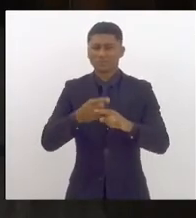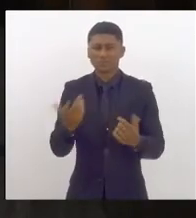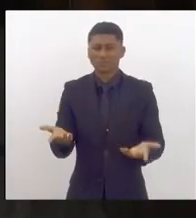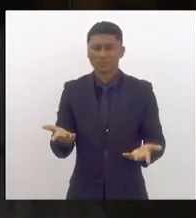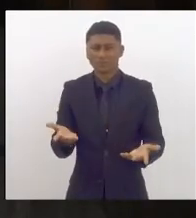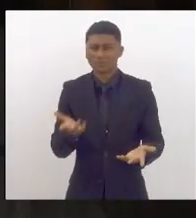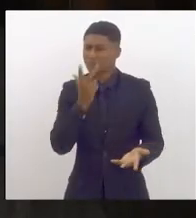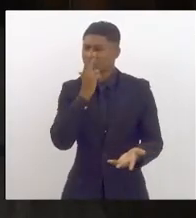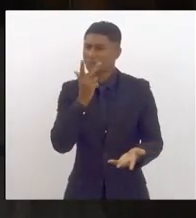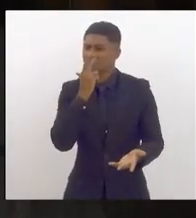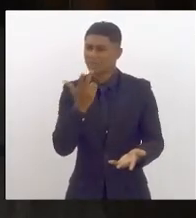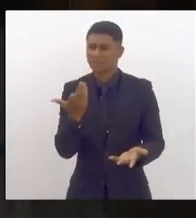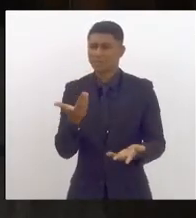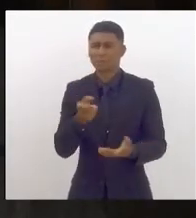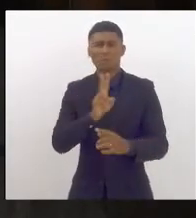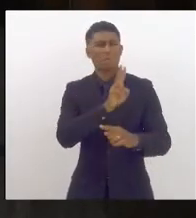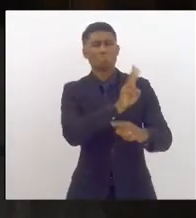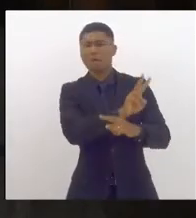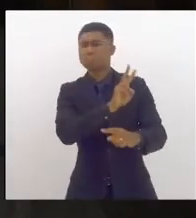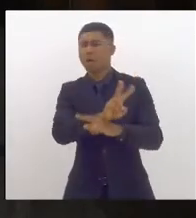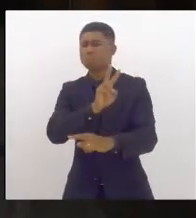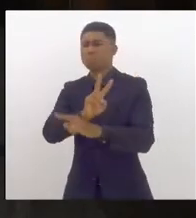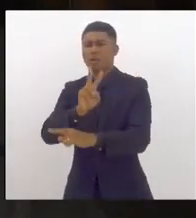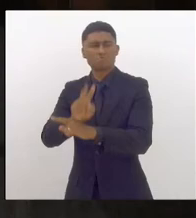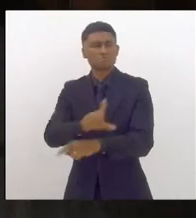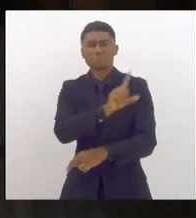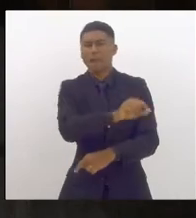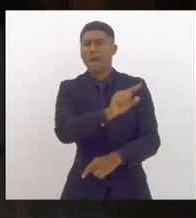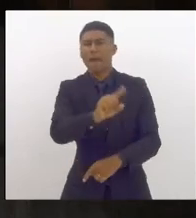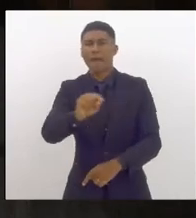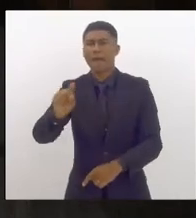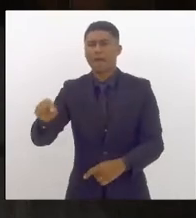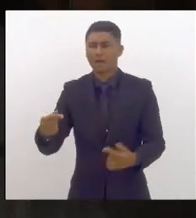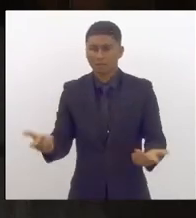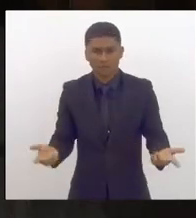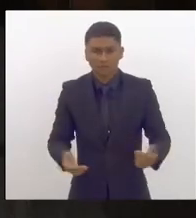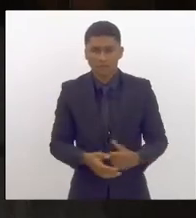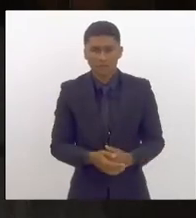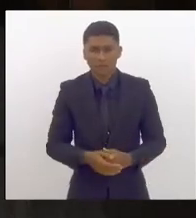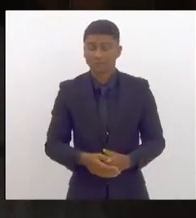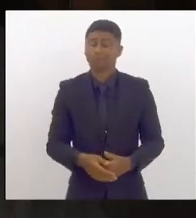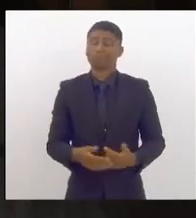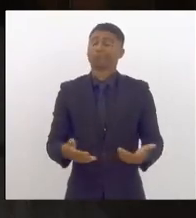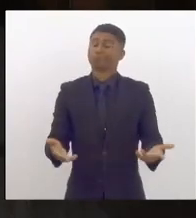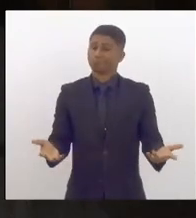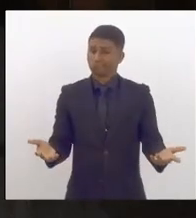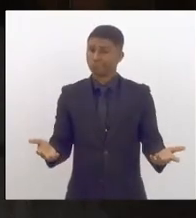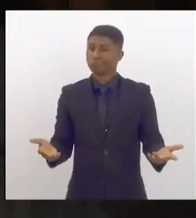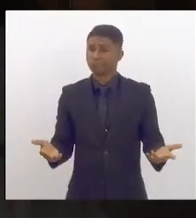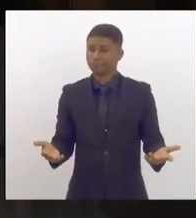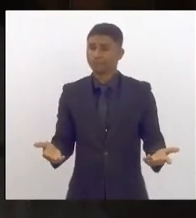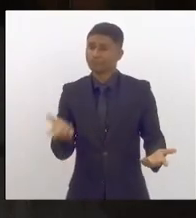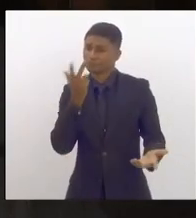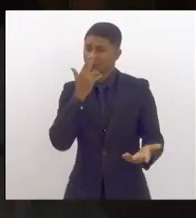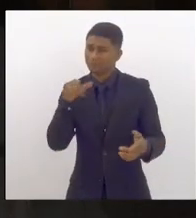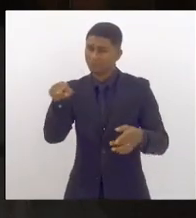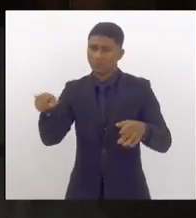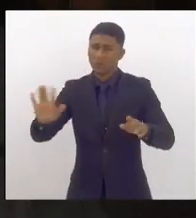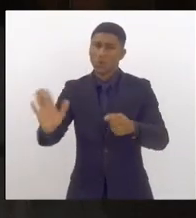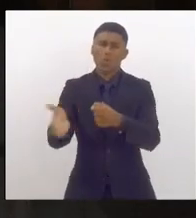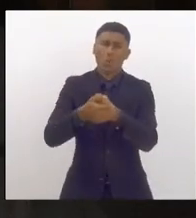protege que eventuais negociatas Isto é a coberta o que questões subterrâneas